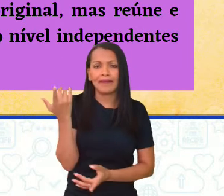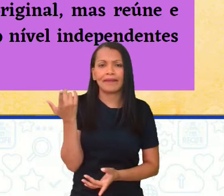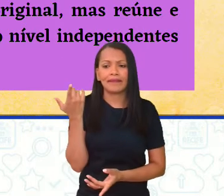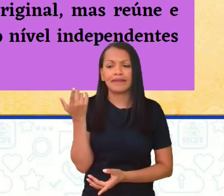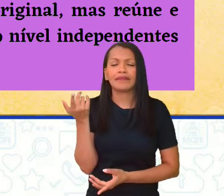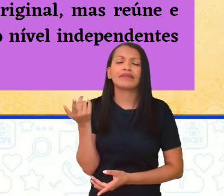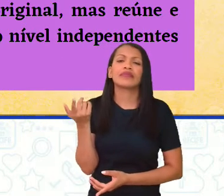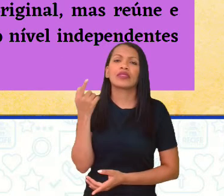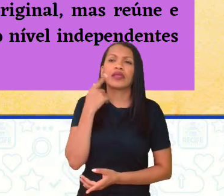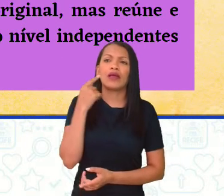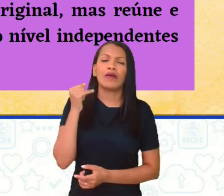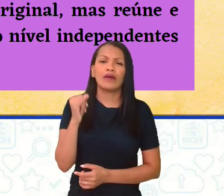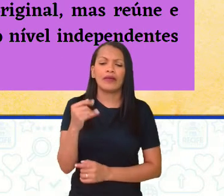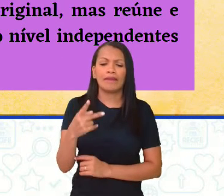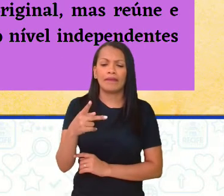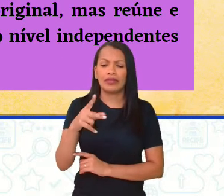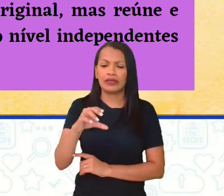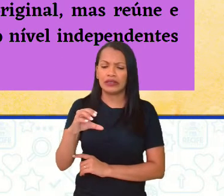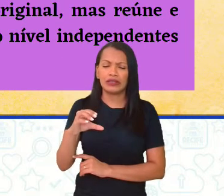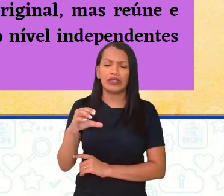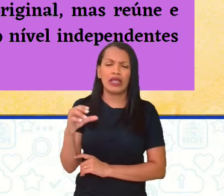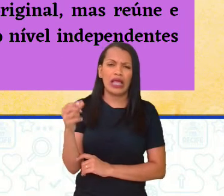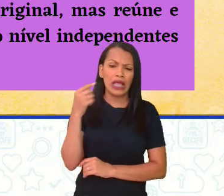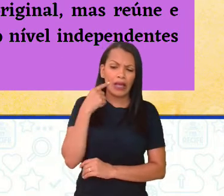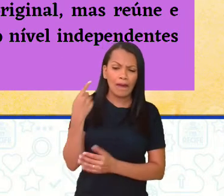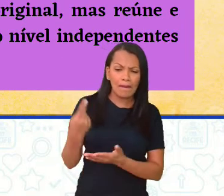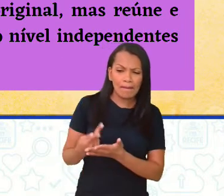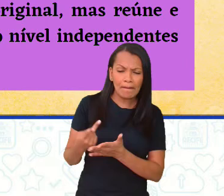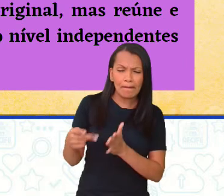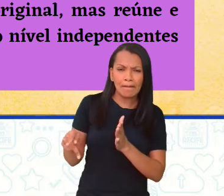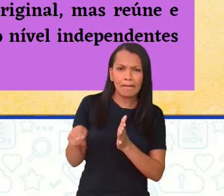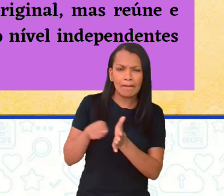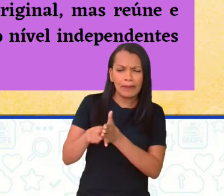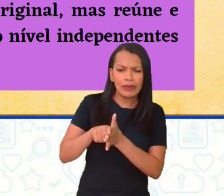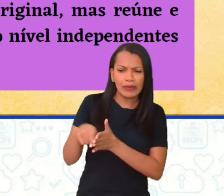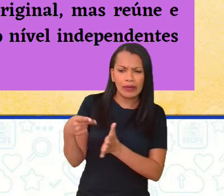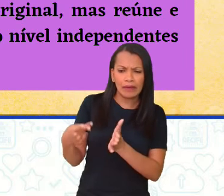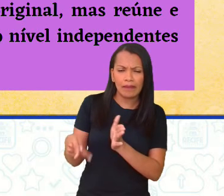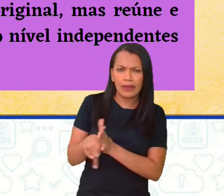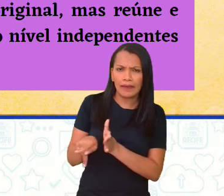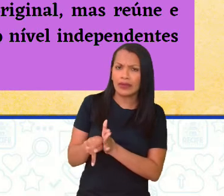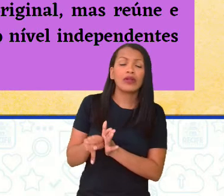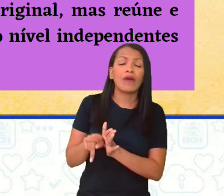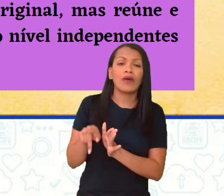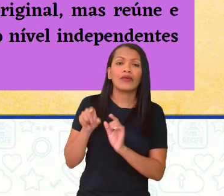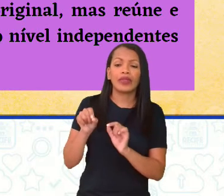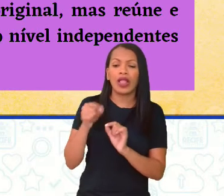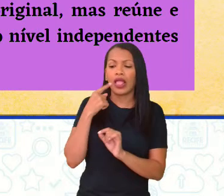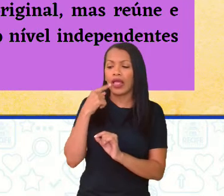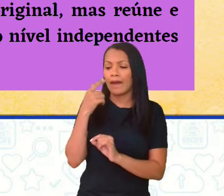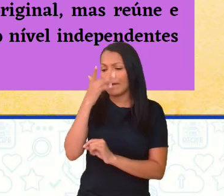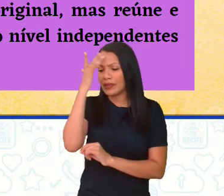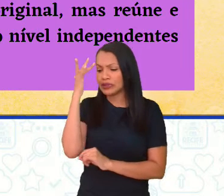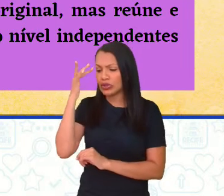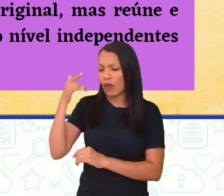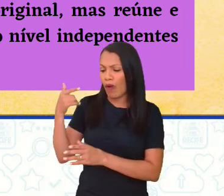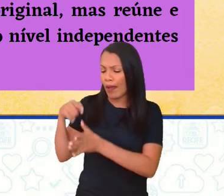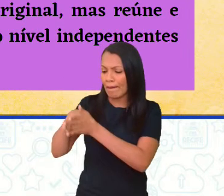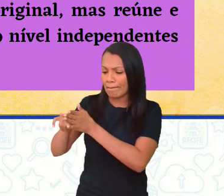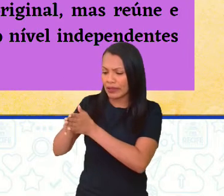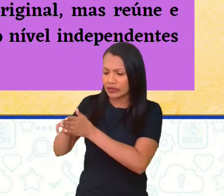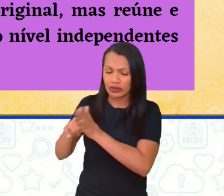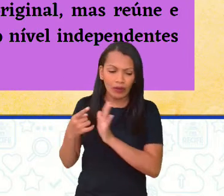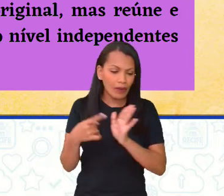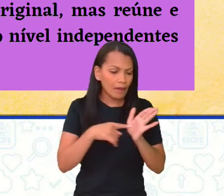produz pesquisa original, mas reúne e resume o conhecimento produzido por cientistas de alto nível,